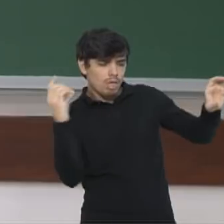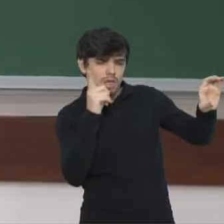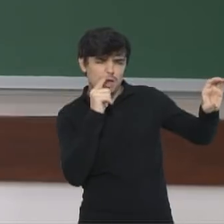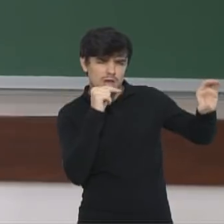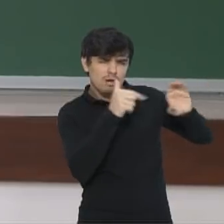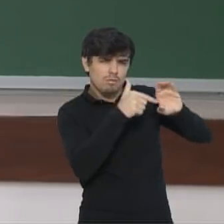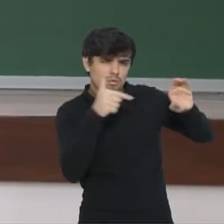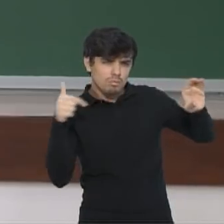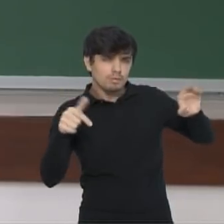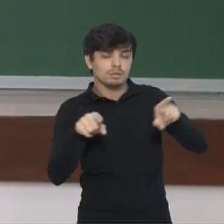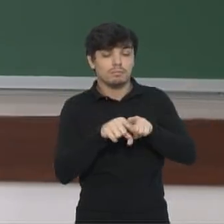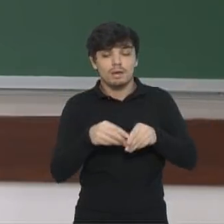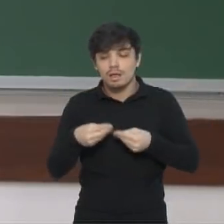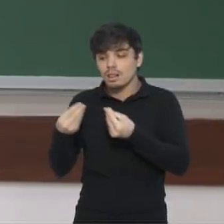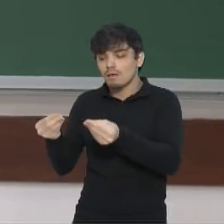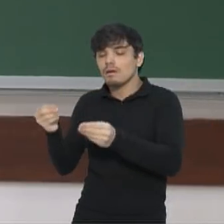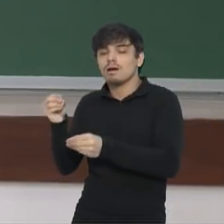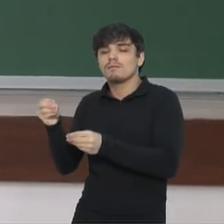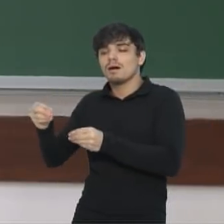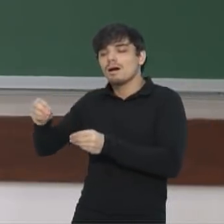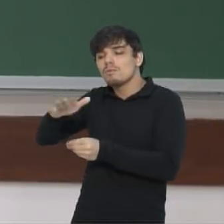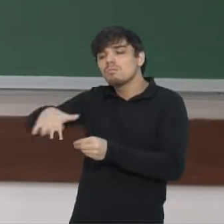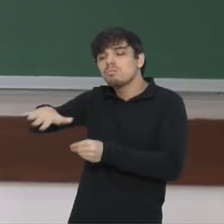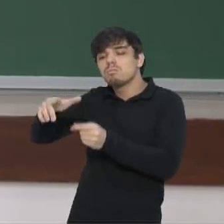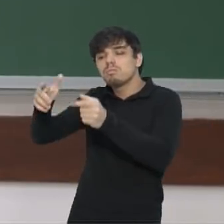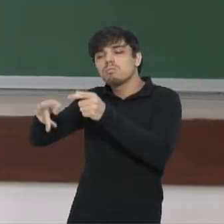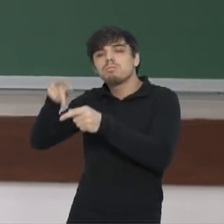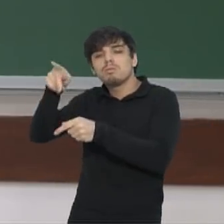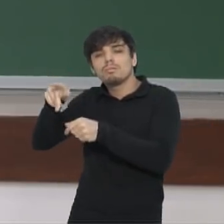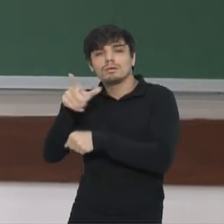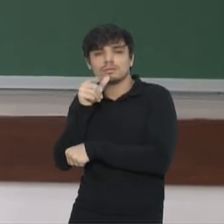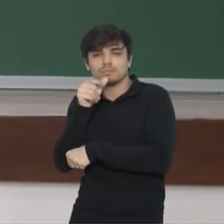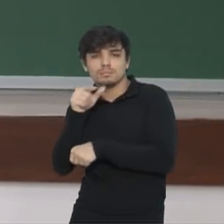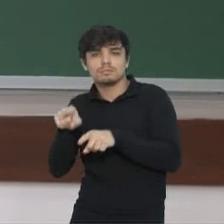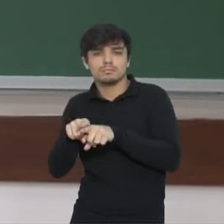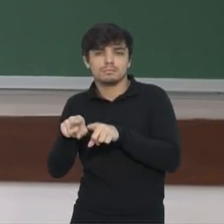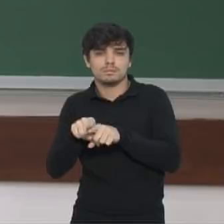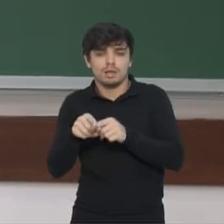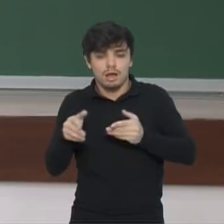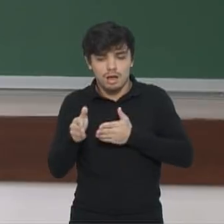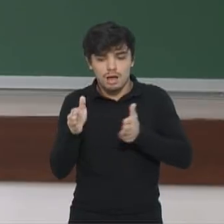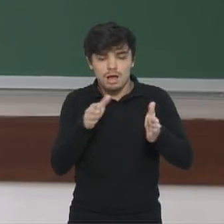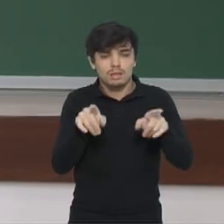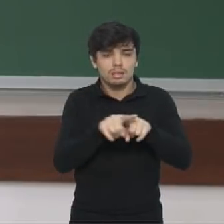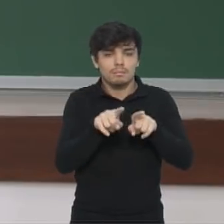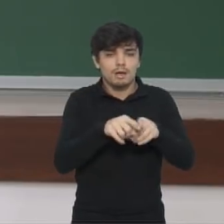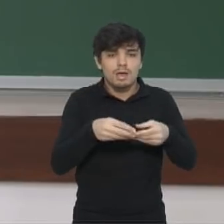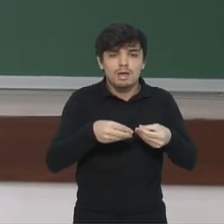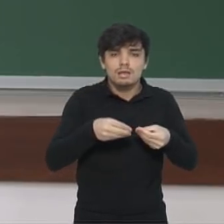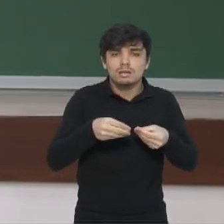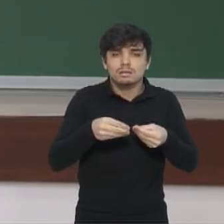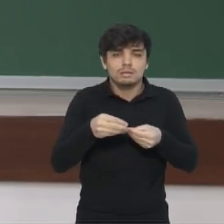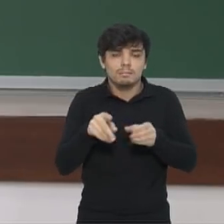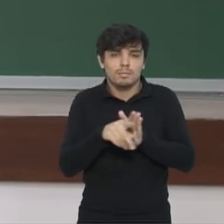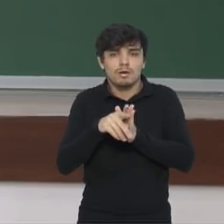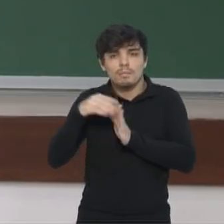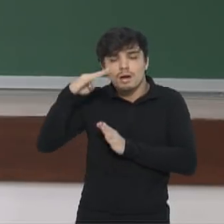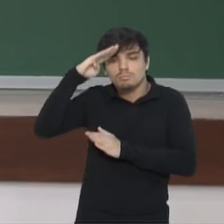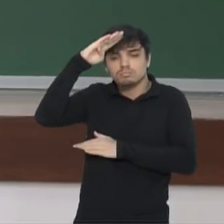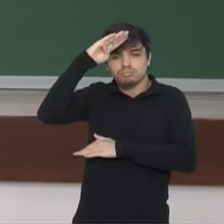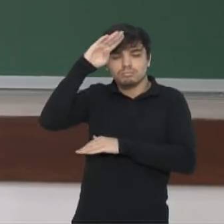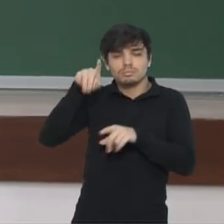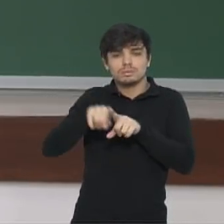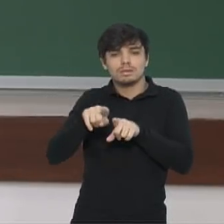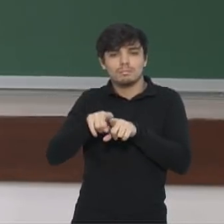que levavam à população água, ou as estradas que serviam para levar as tropas dos exércitos, as